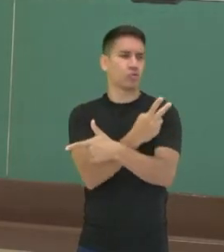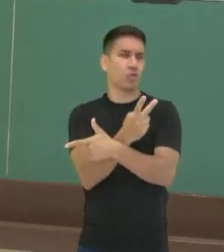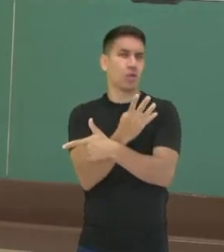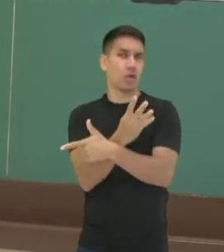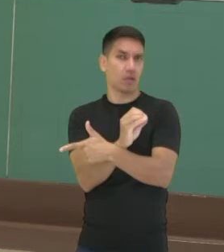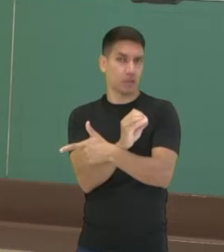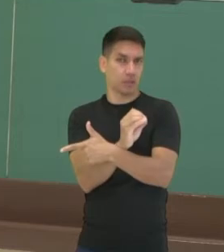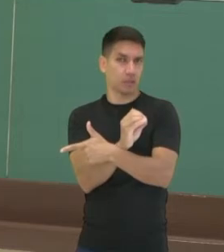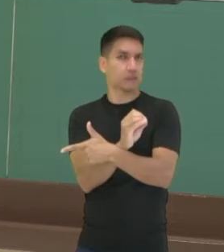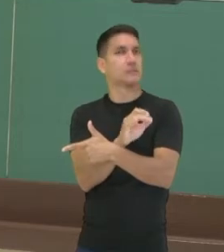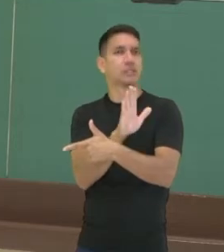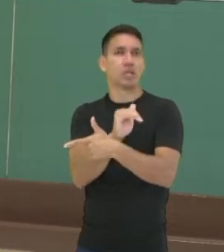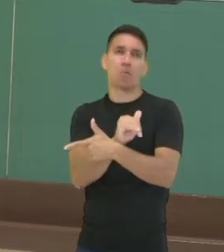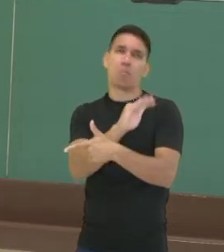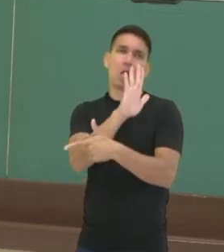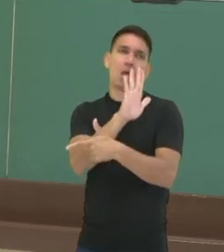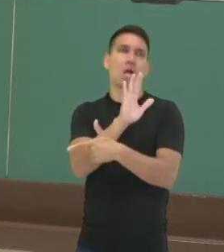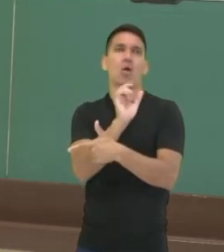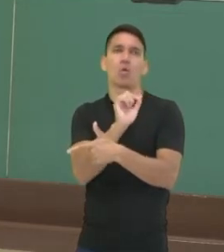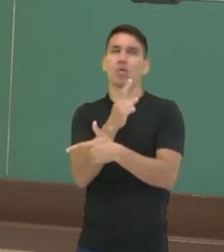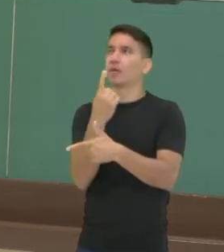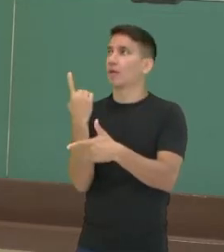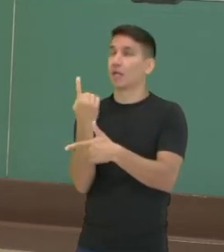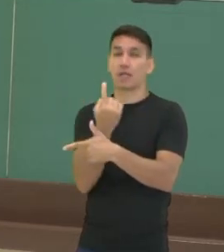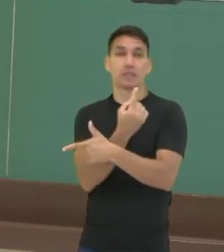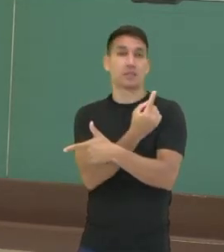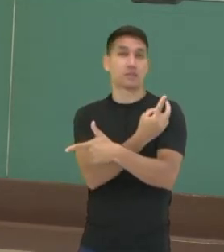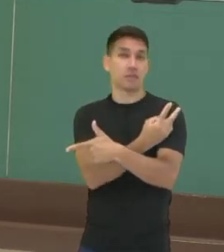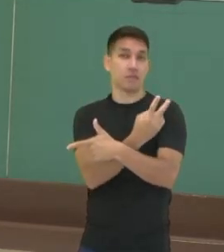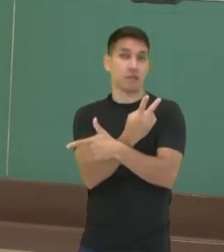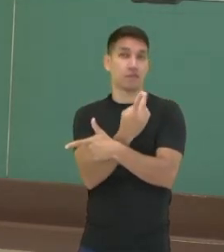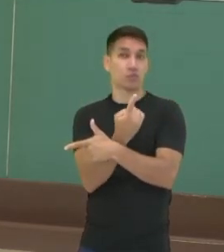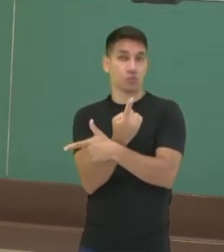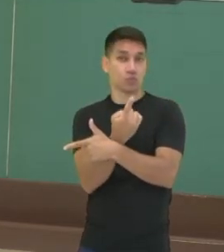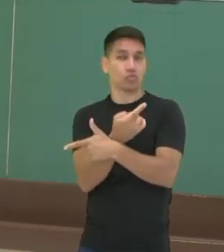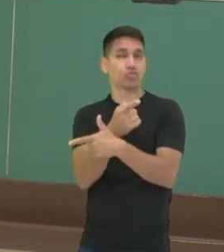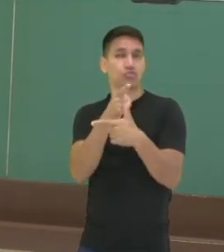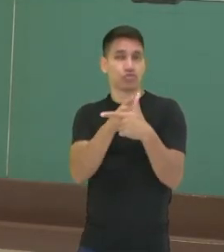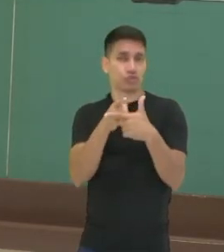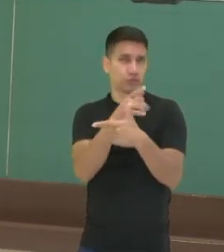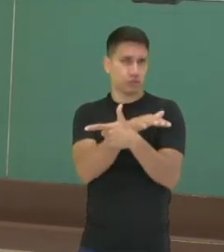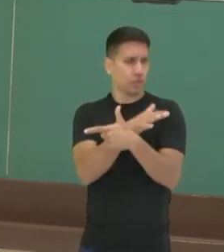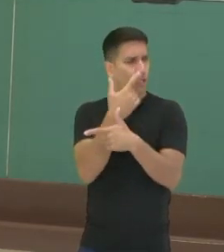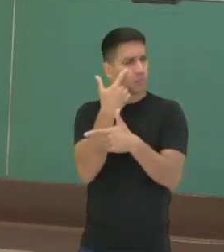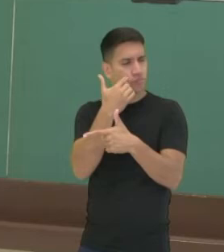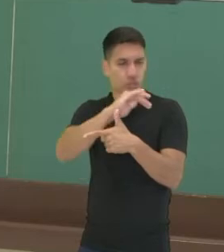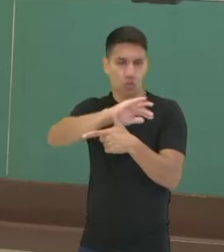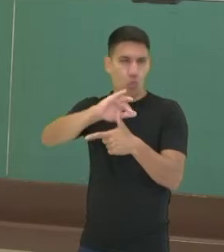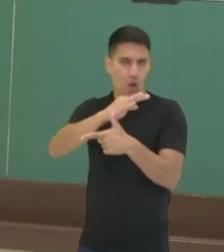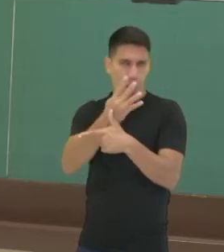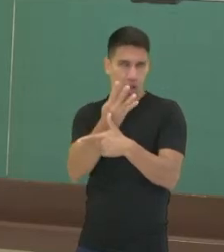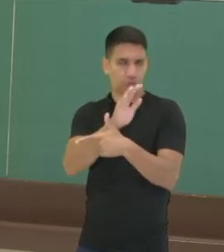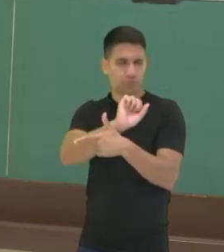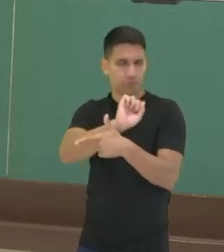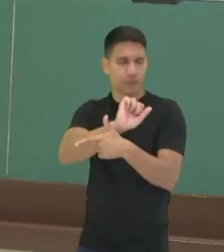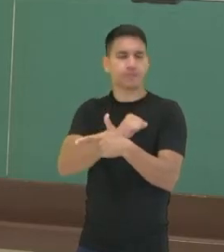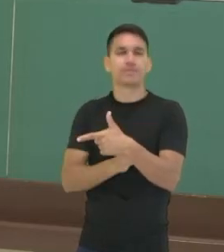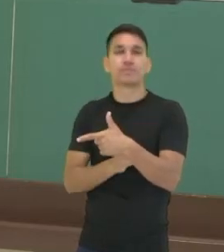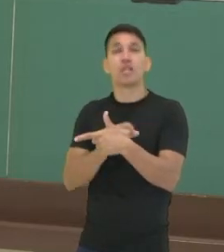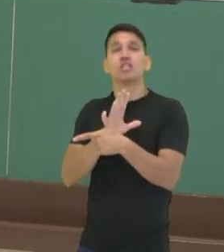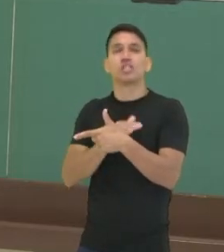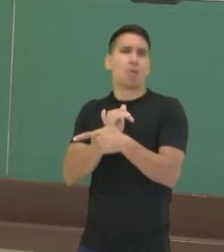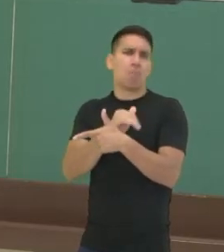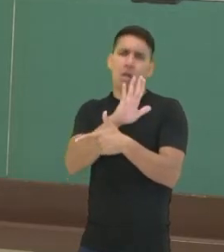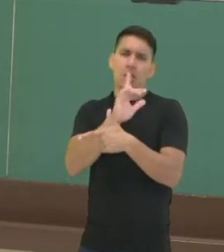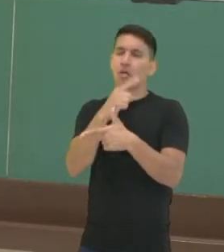aí já passa, né, de 221, que foi, né, o que eu tenho que dividir aqui, tá bom? Aí, então, como já passou, vamos tentar por